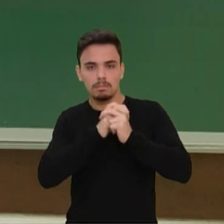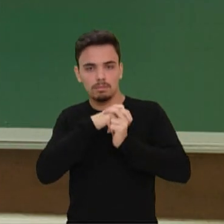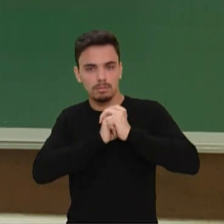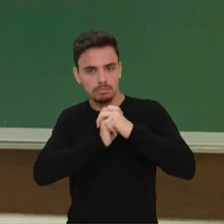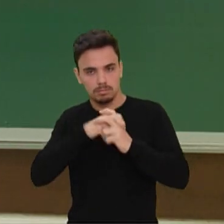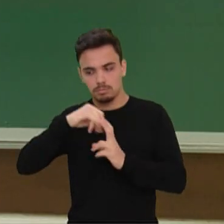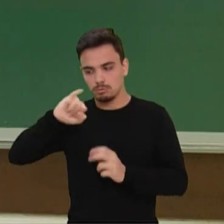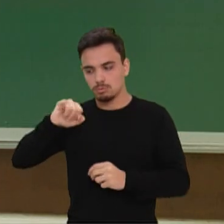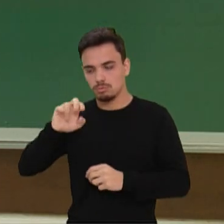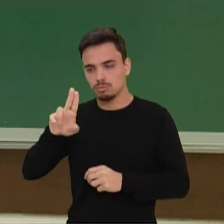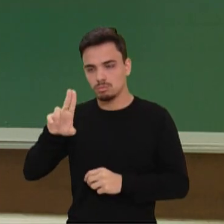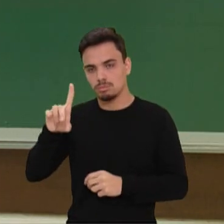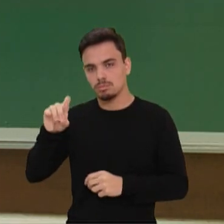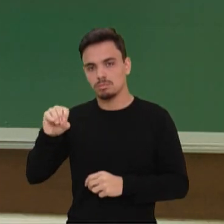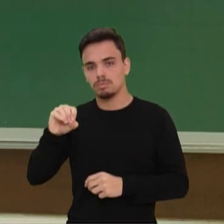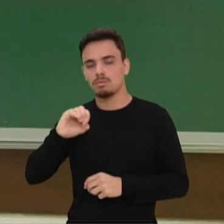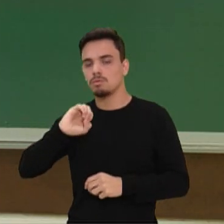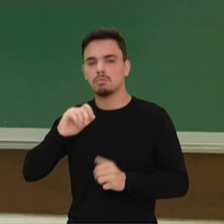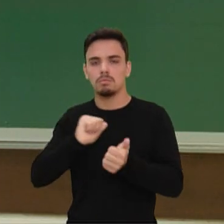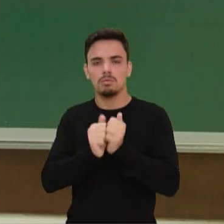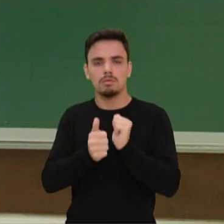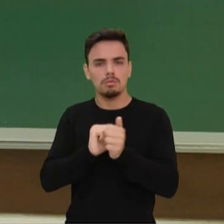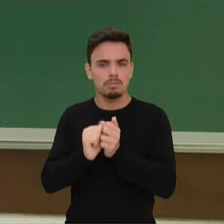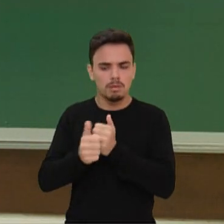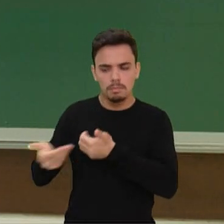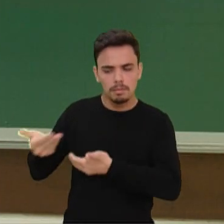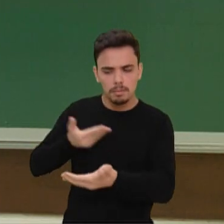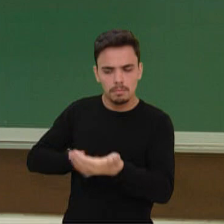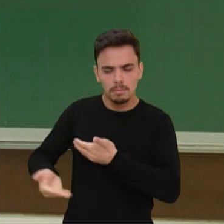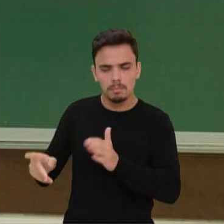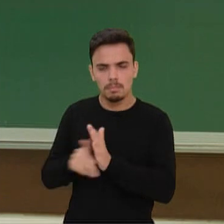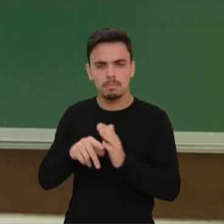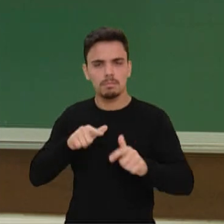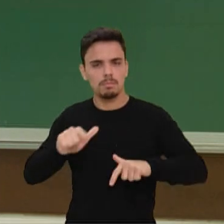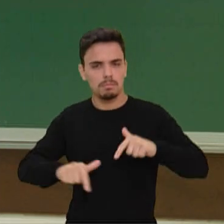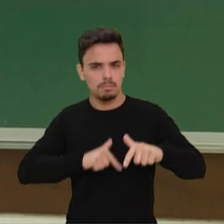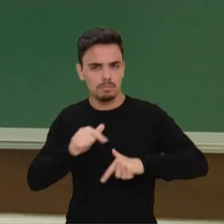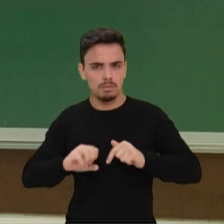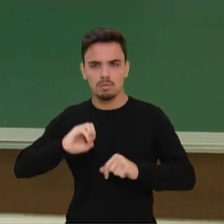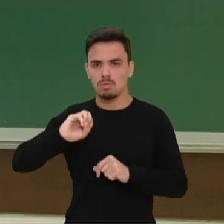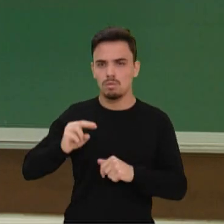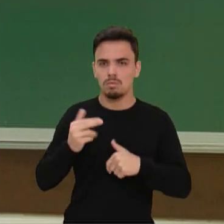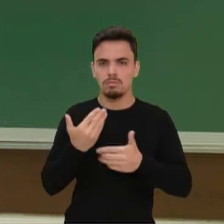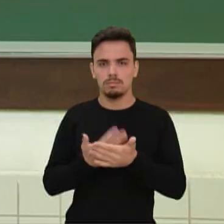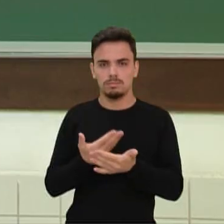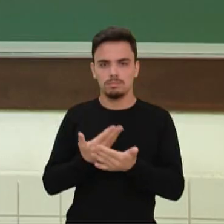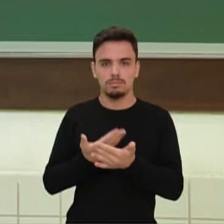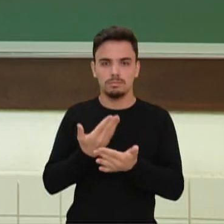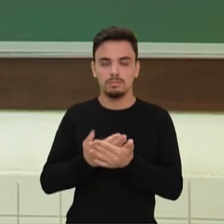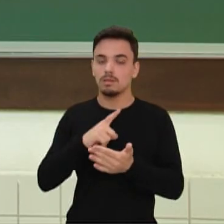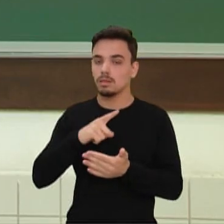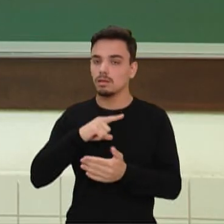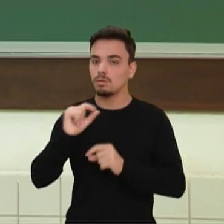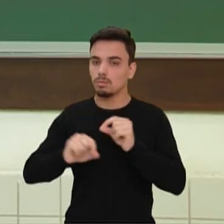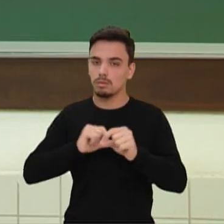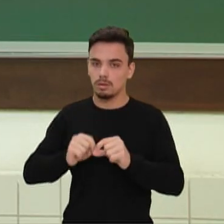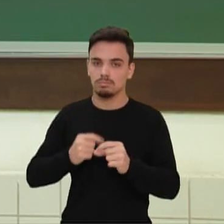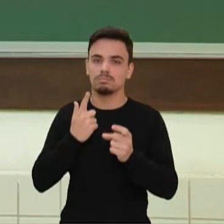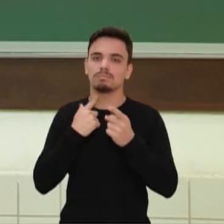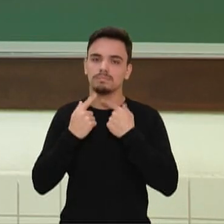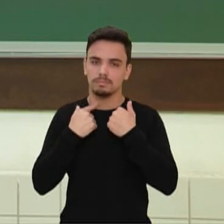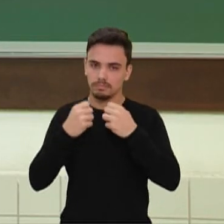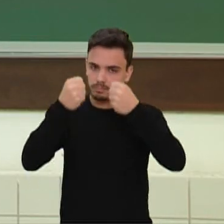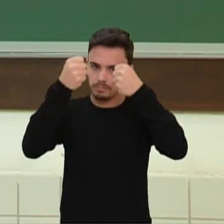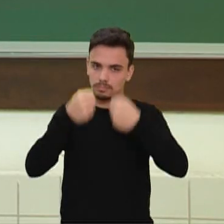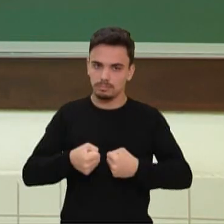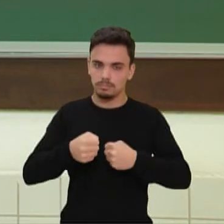competição, num jogo, num esporte, no mundo do trabalho, no mundo dos estudos, ali existe vontade de poder. E quando